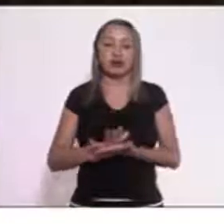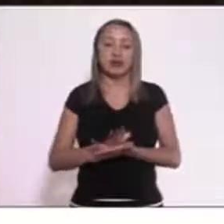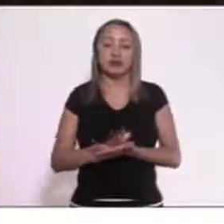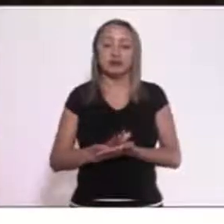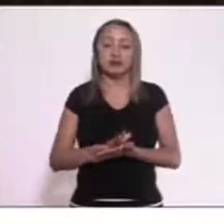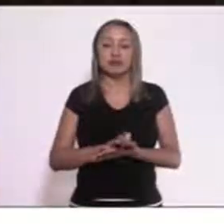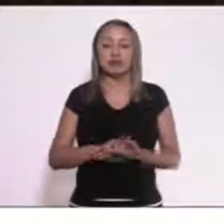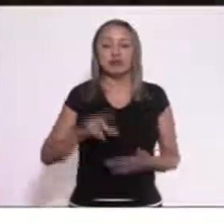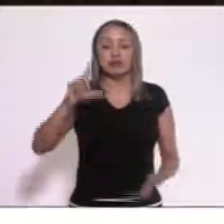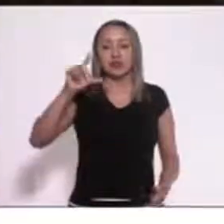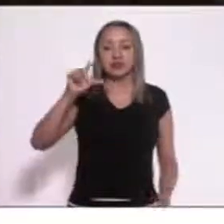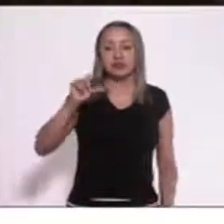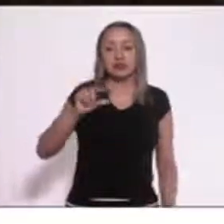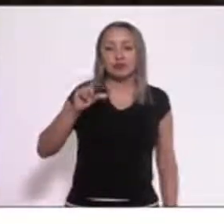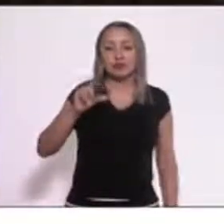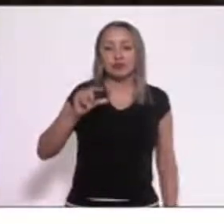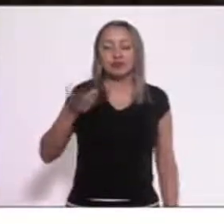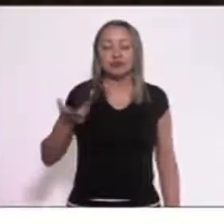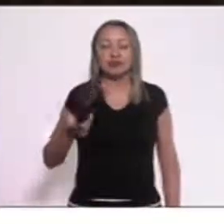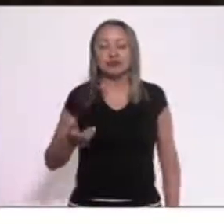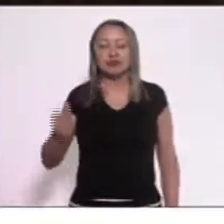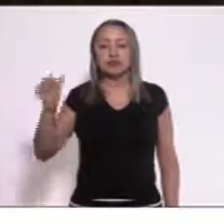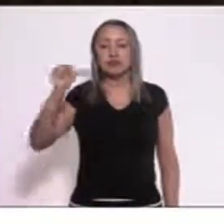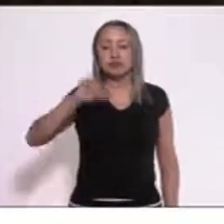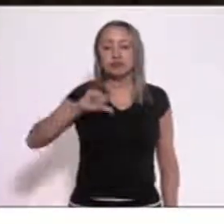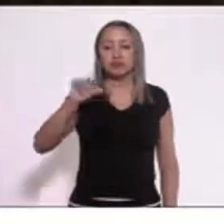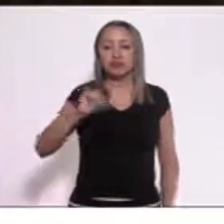rebaixamento de 2000